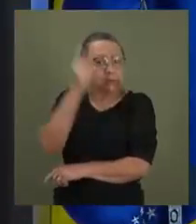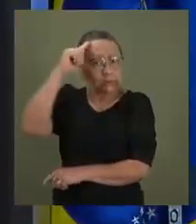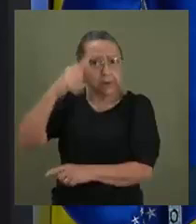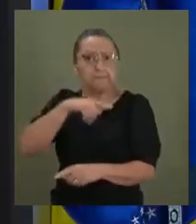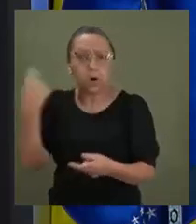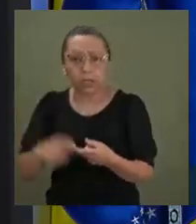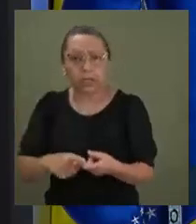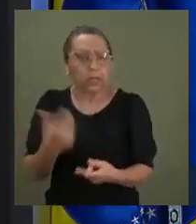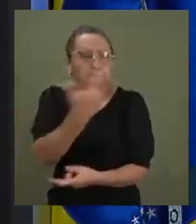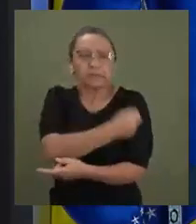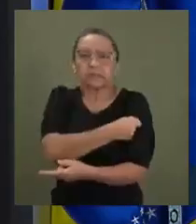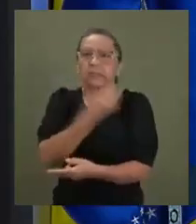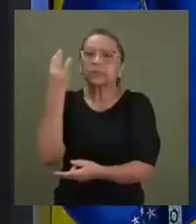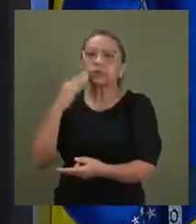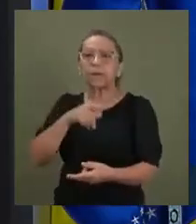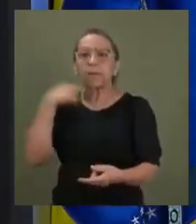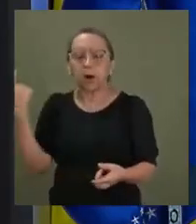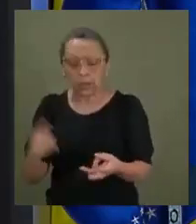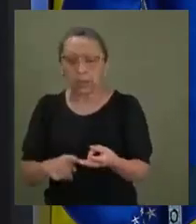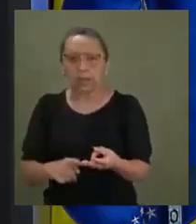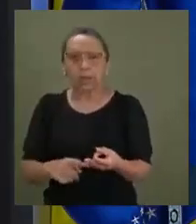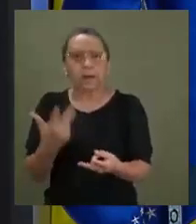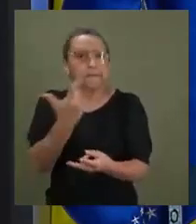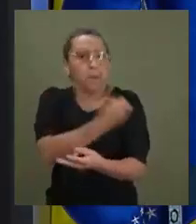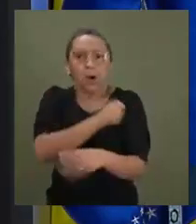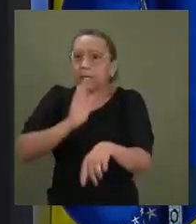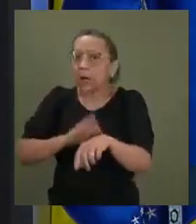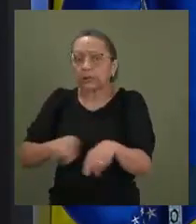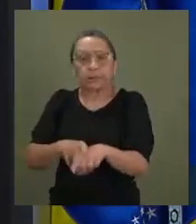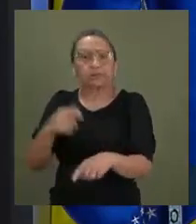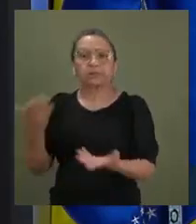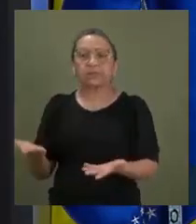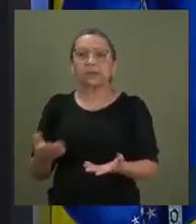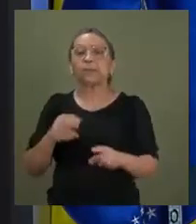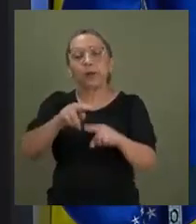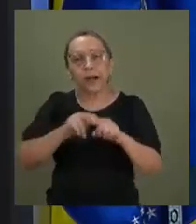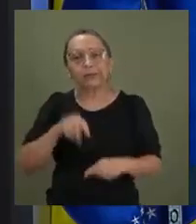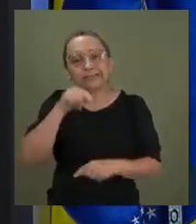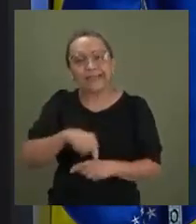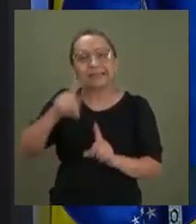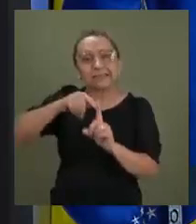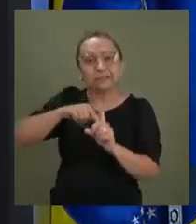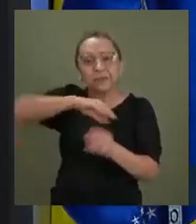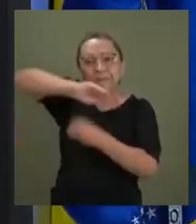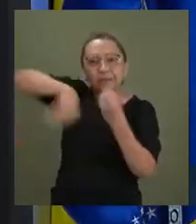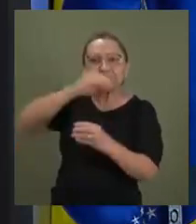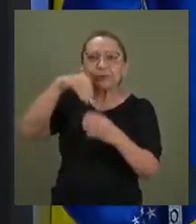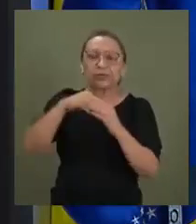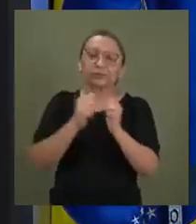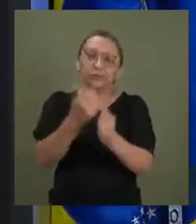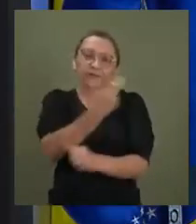mortes súbitas, com 3 dias na hora da vacina, por causa dessas nanopartículas lipídicas.